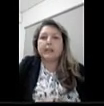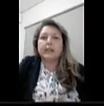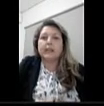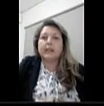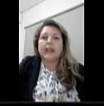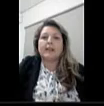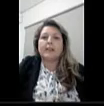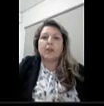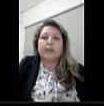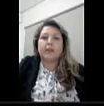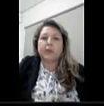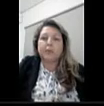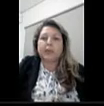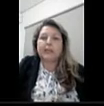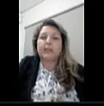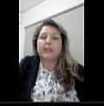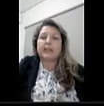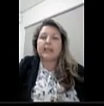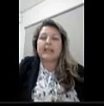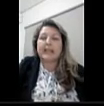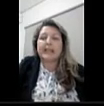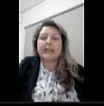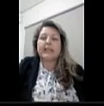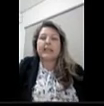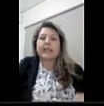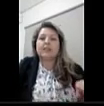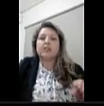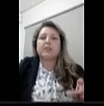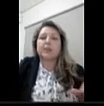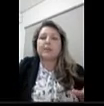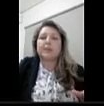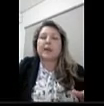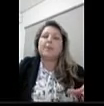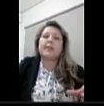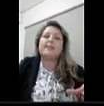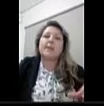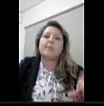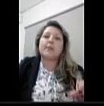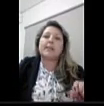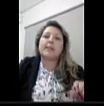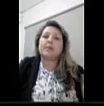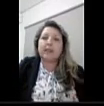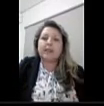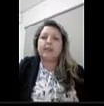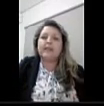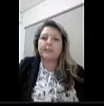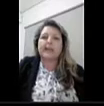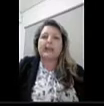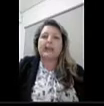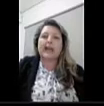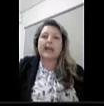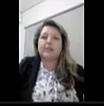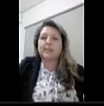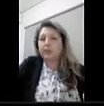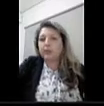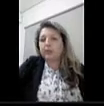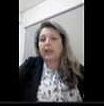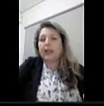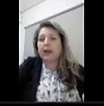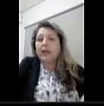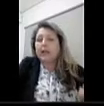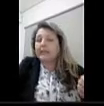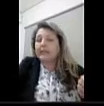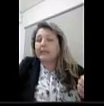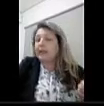Sim. Só volto um pouquinho. Na senha, né? A gente trabalhar, por exemplo, a questão da reversibilidade, isso é muito